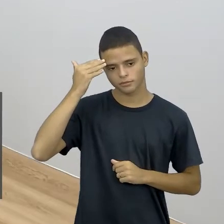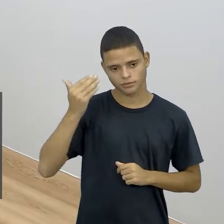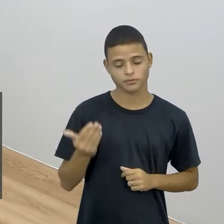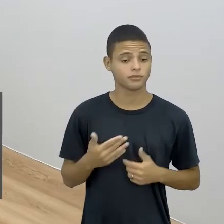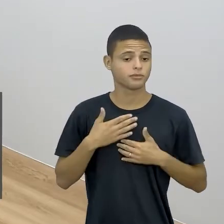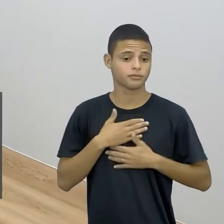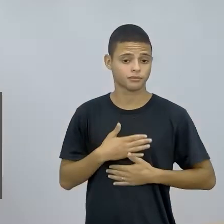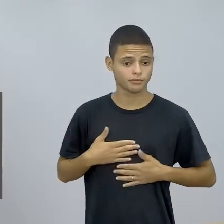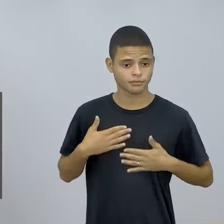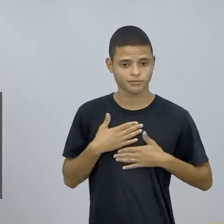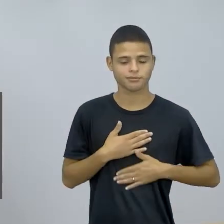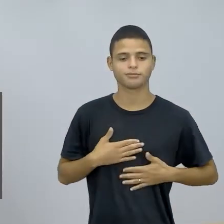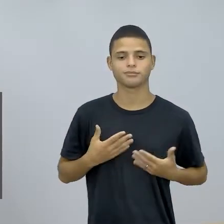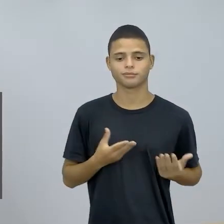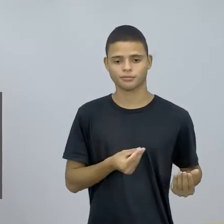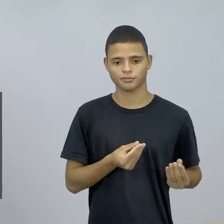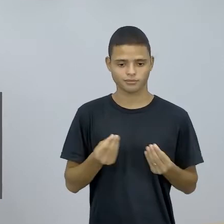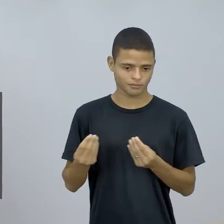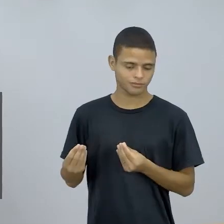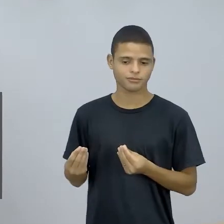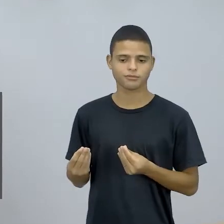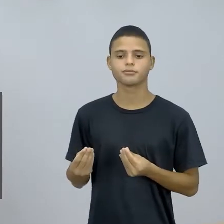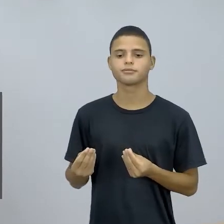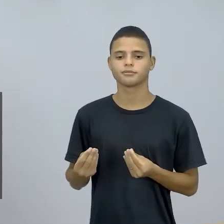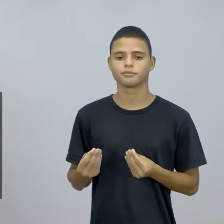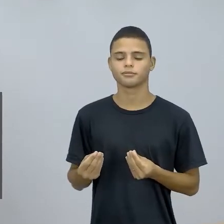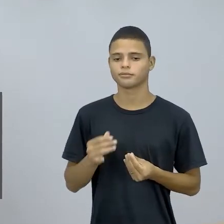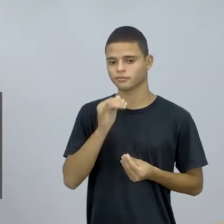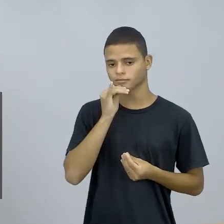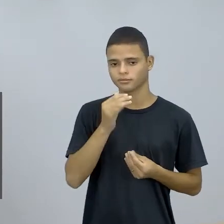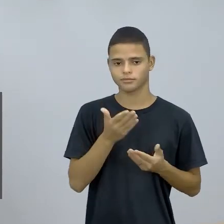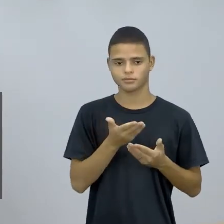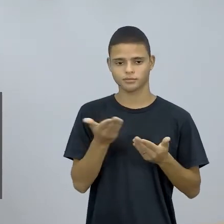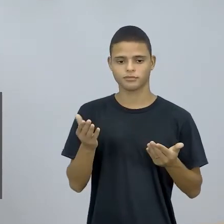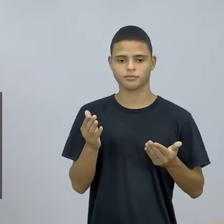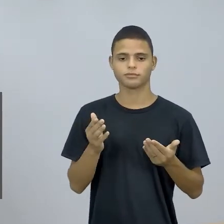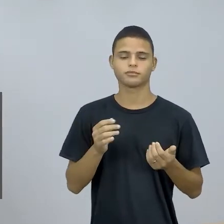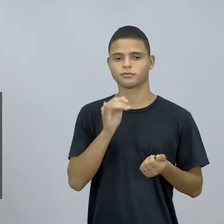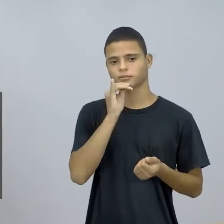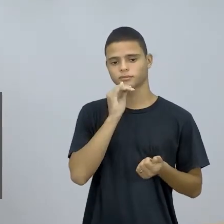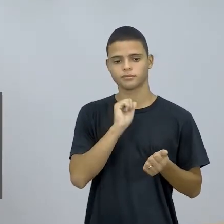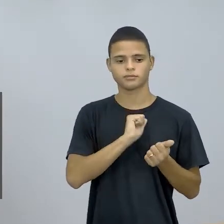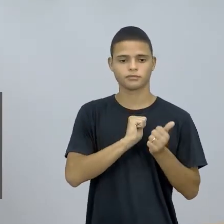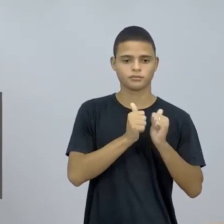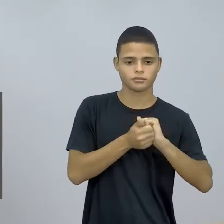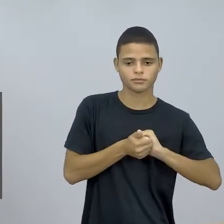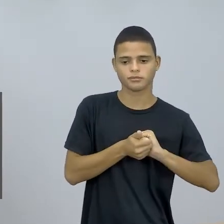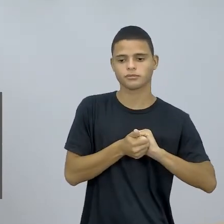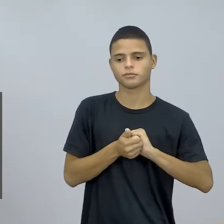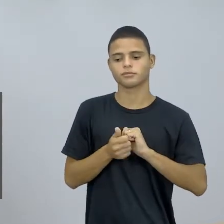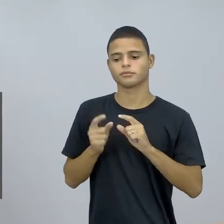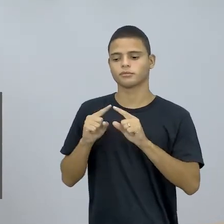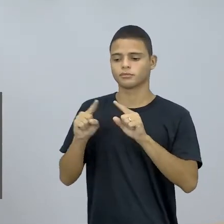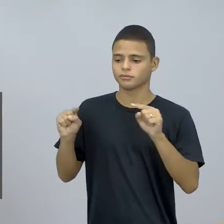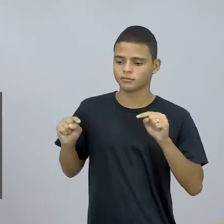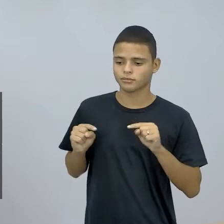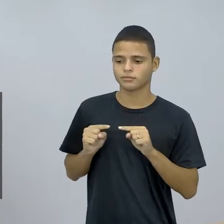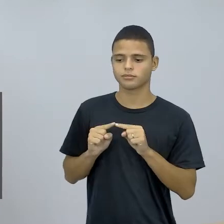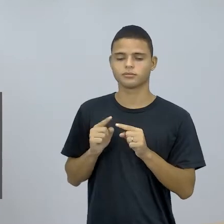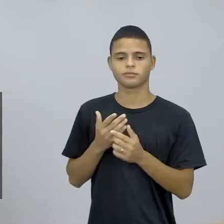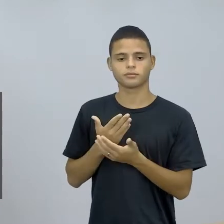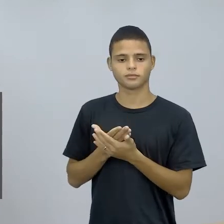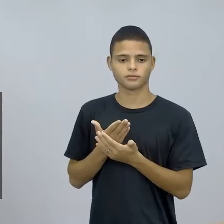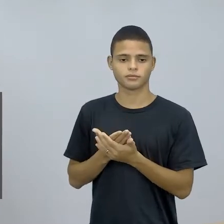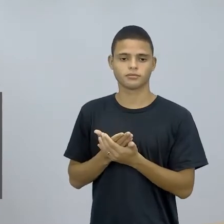gostaria muito de passar para vocês é assim, no esporte, na sala de aula,